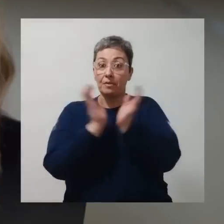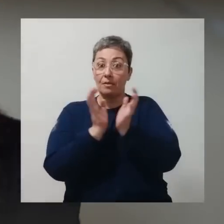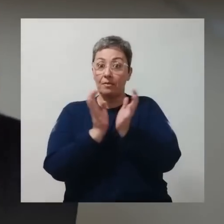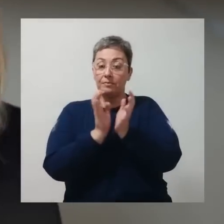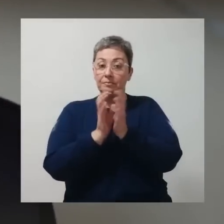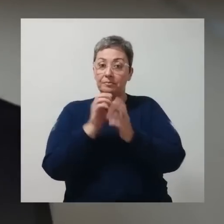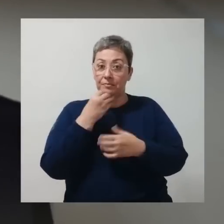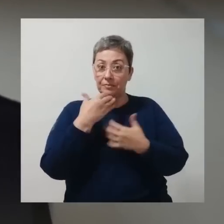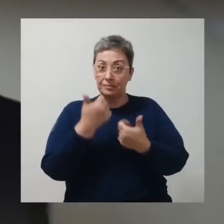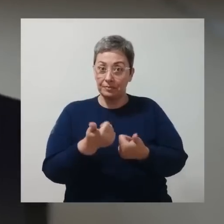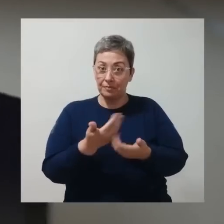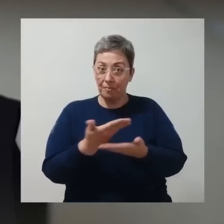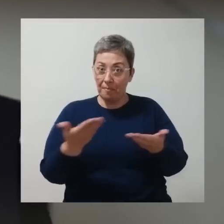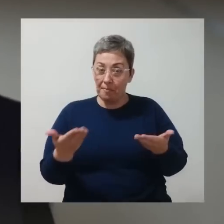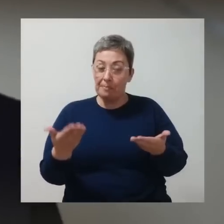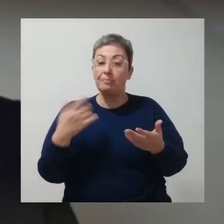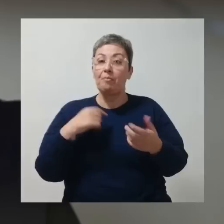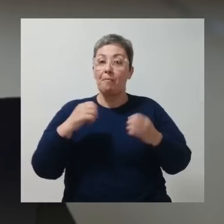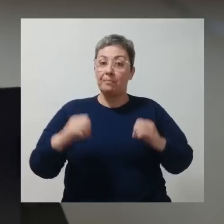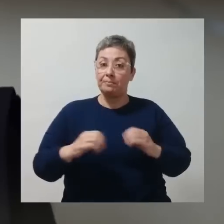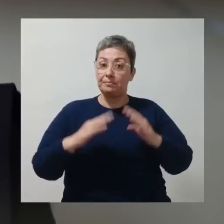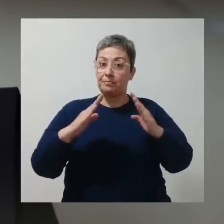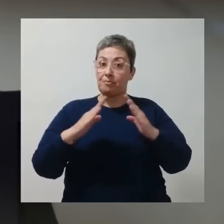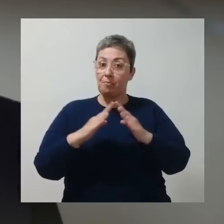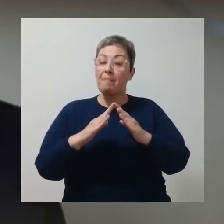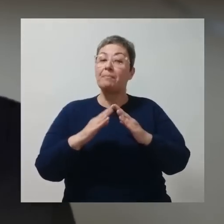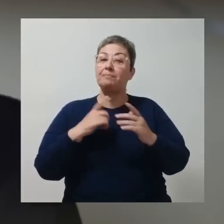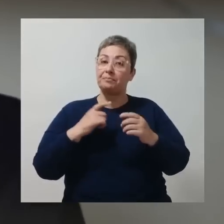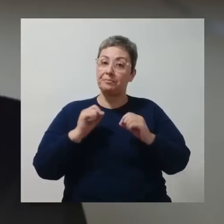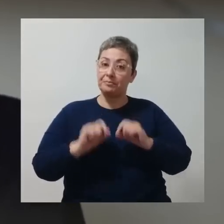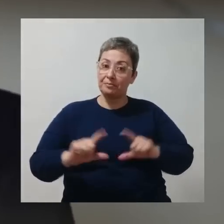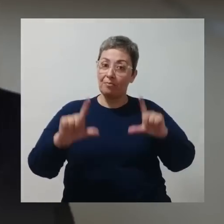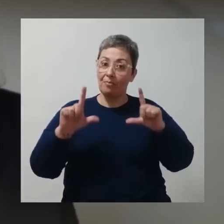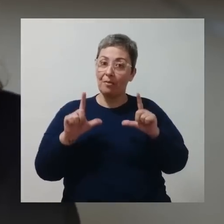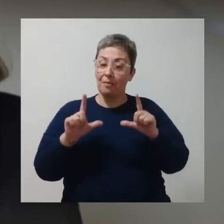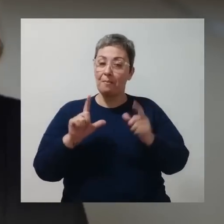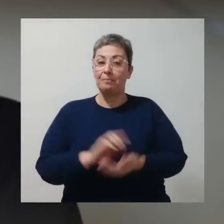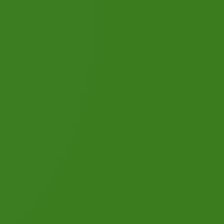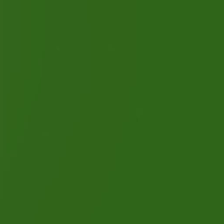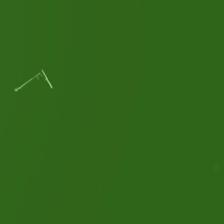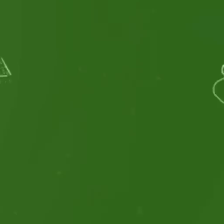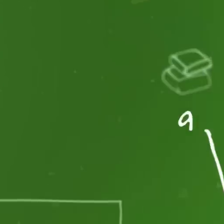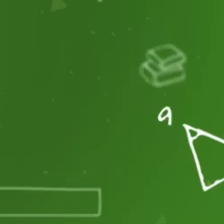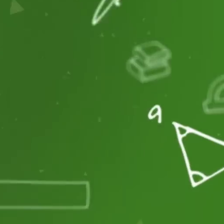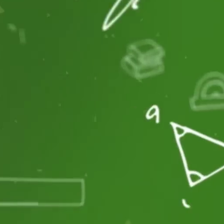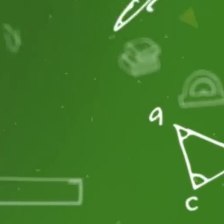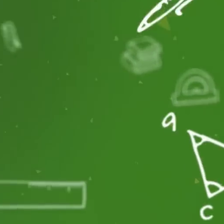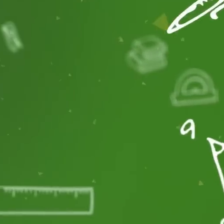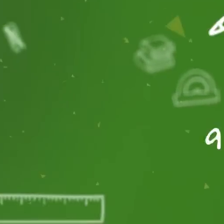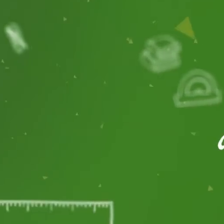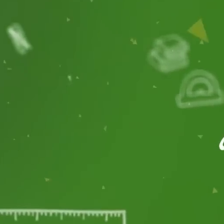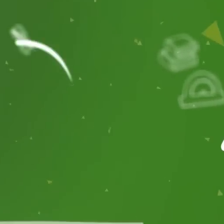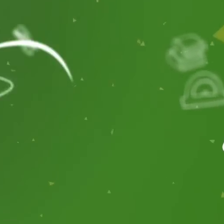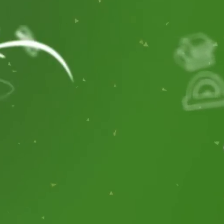Oi, turminha, como vocês estão? O programa Saberes em Casa está no ar.